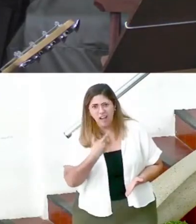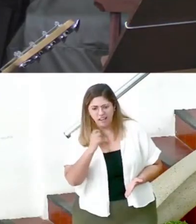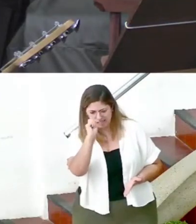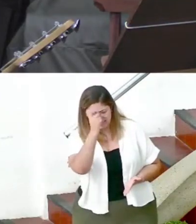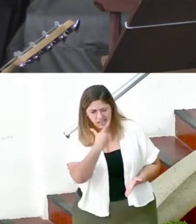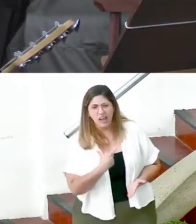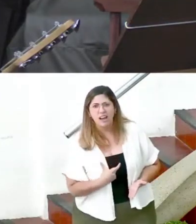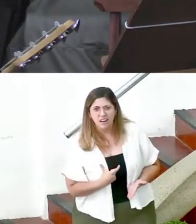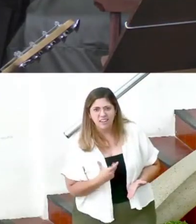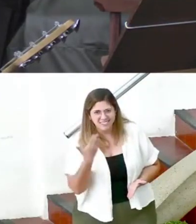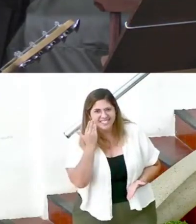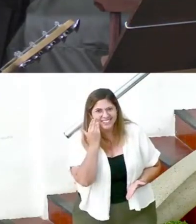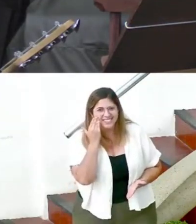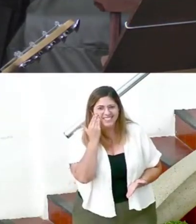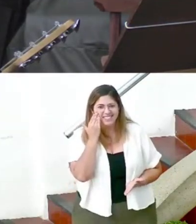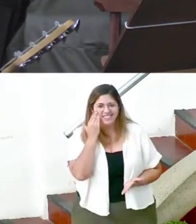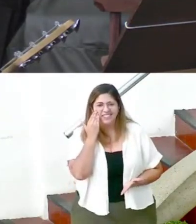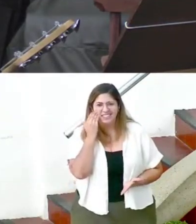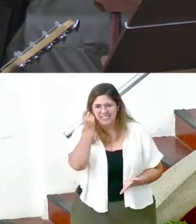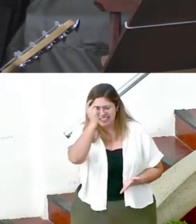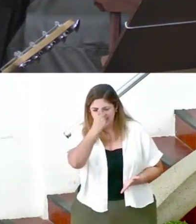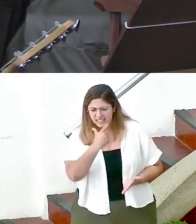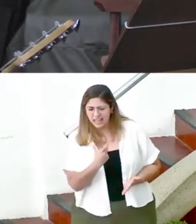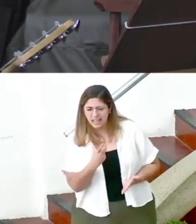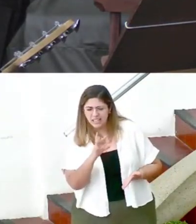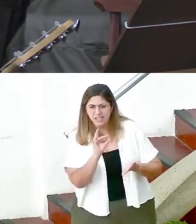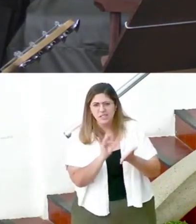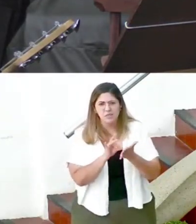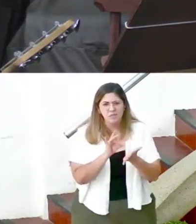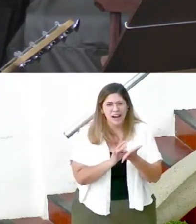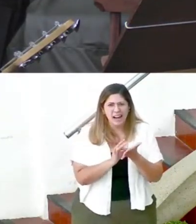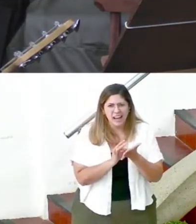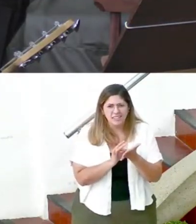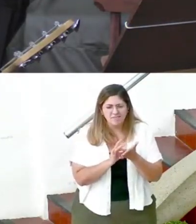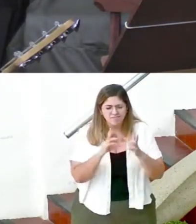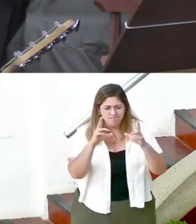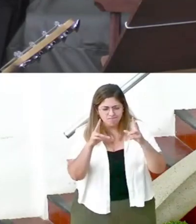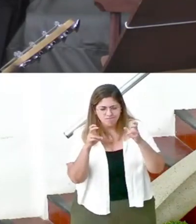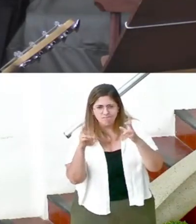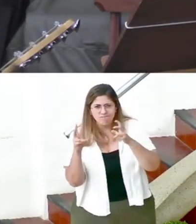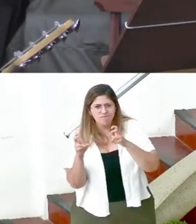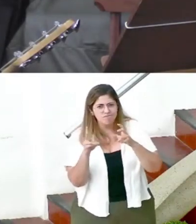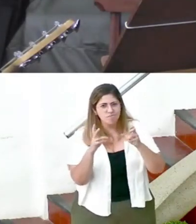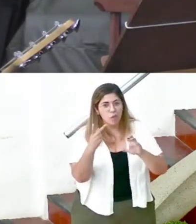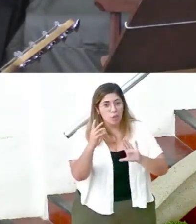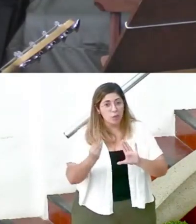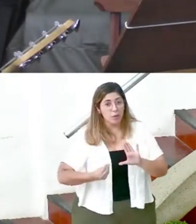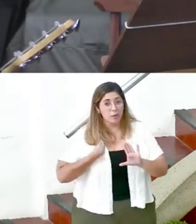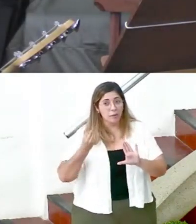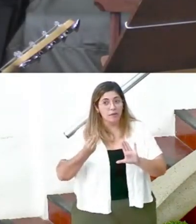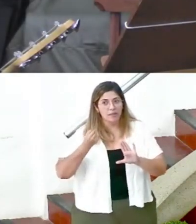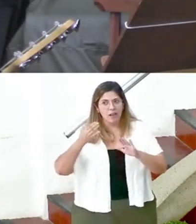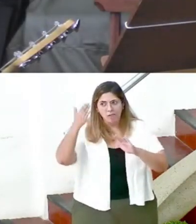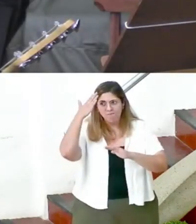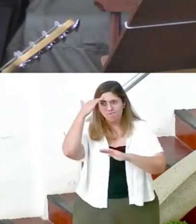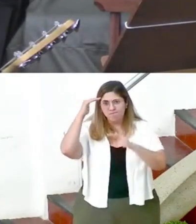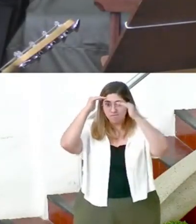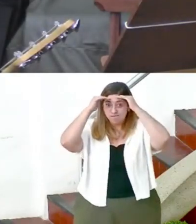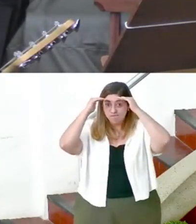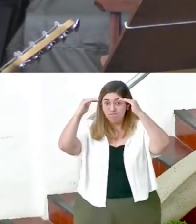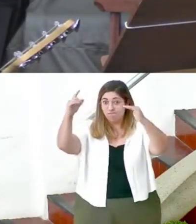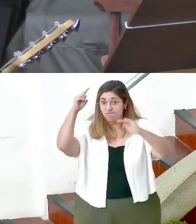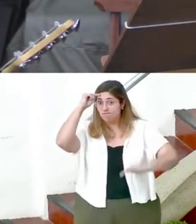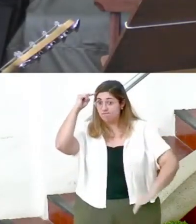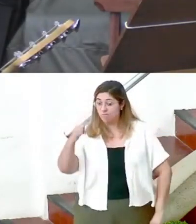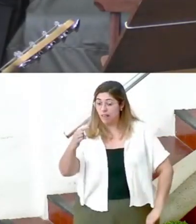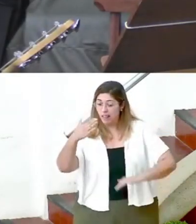foi tornado. Porque se você reparar mesmo na ordem que você recebeu e que você atendeu